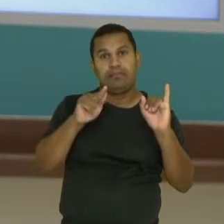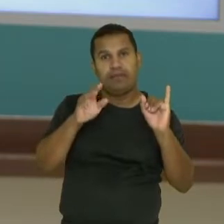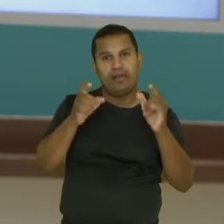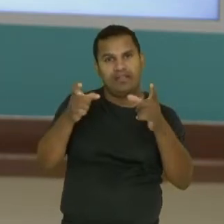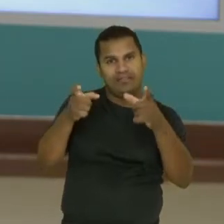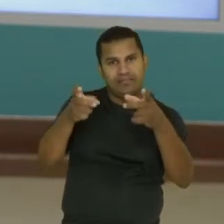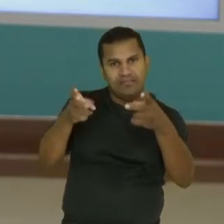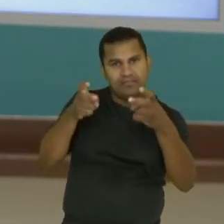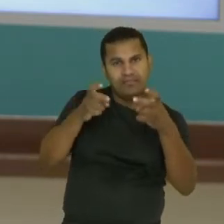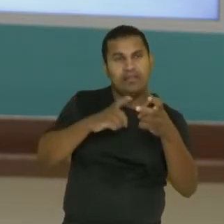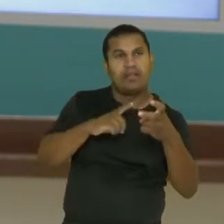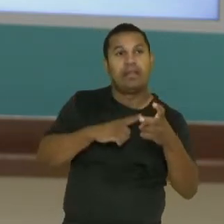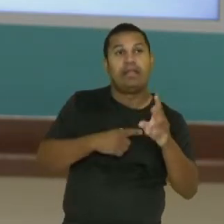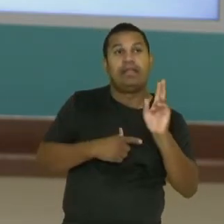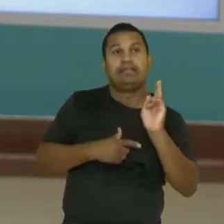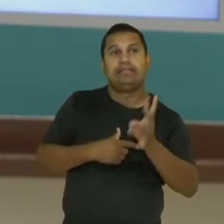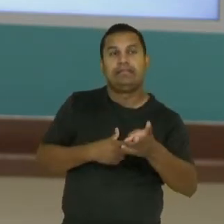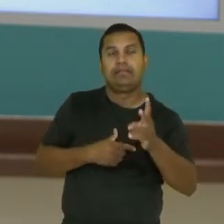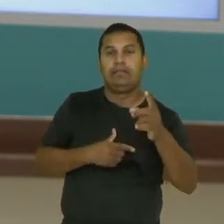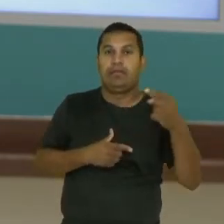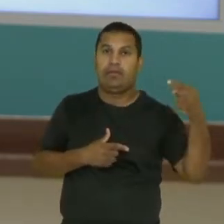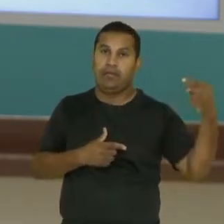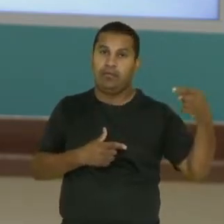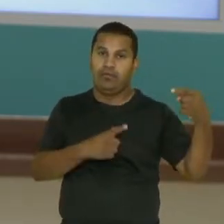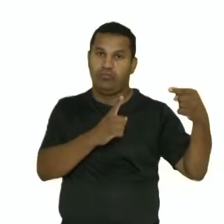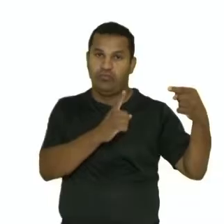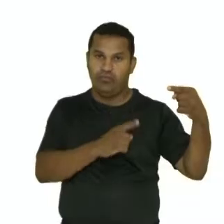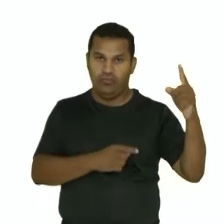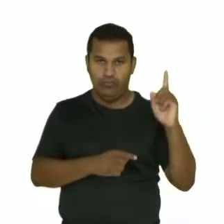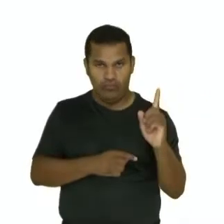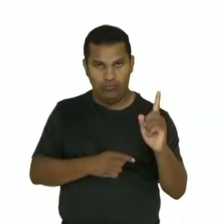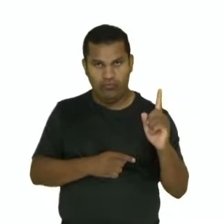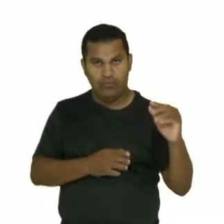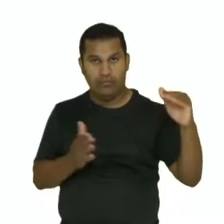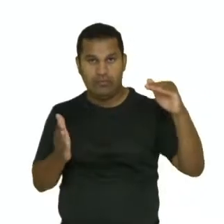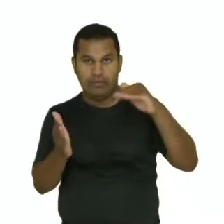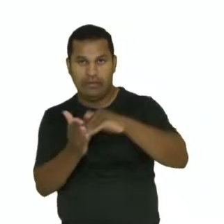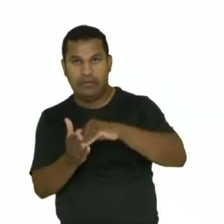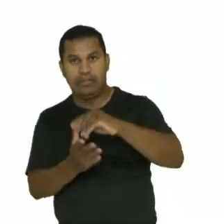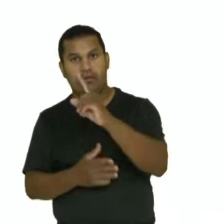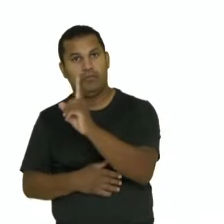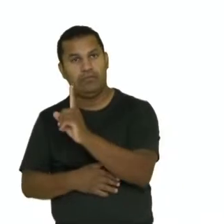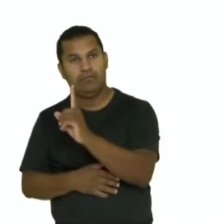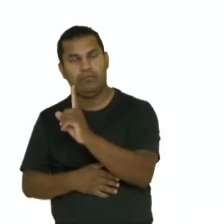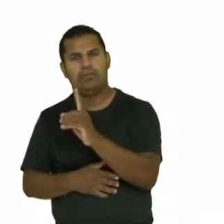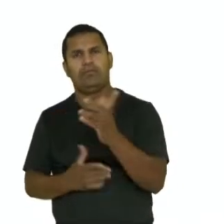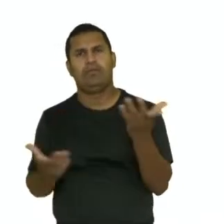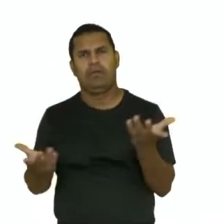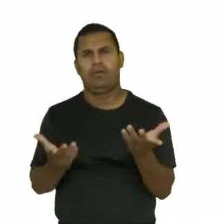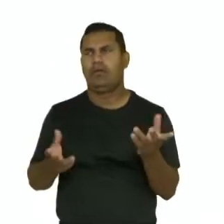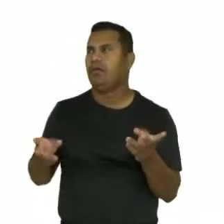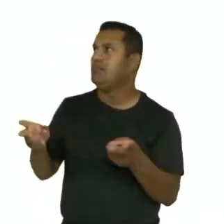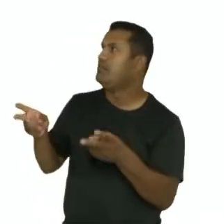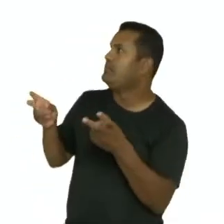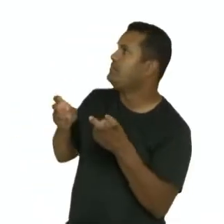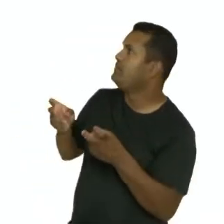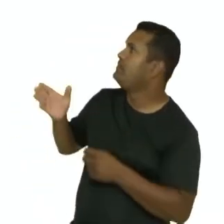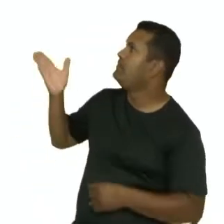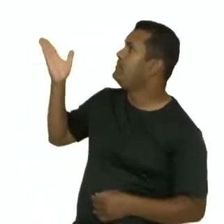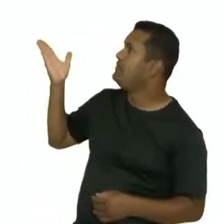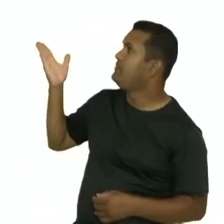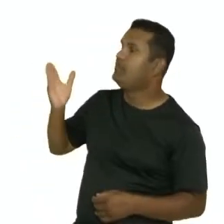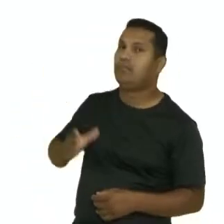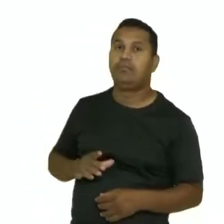período dessa função é de 2π. Então aqui no gráfico fica muito fácil a gente visualizar todos